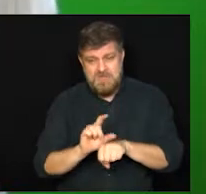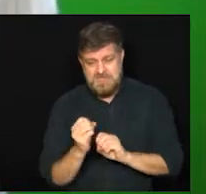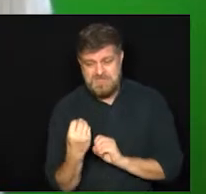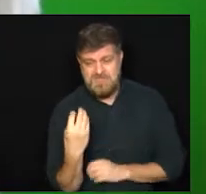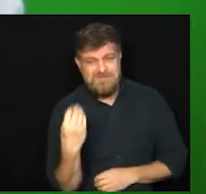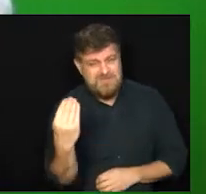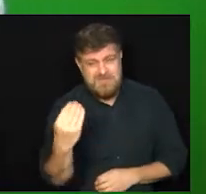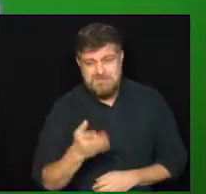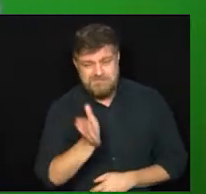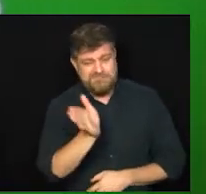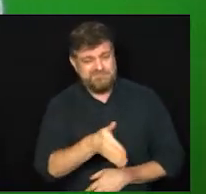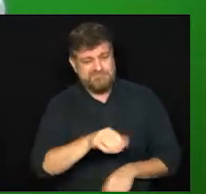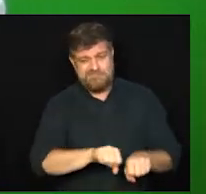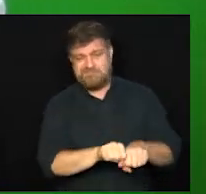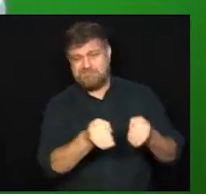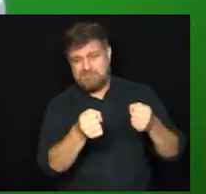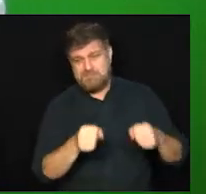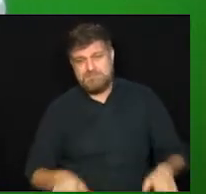Empresas